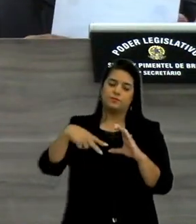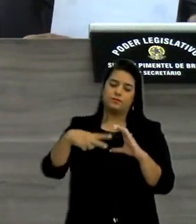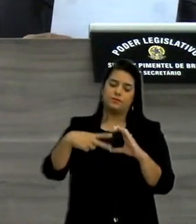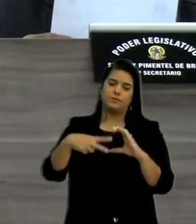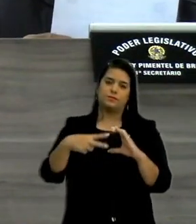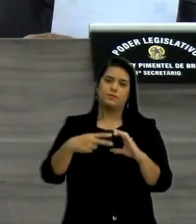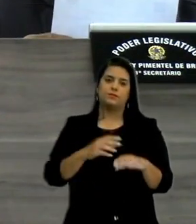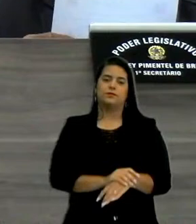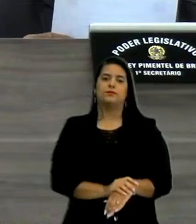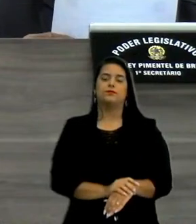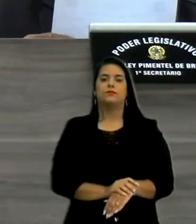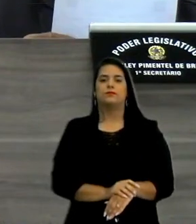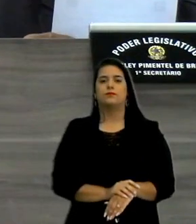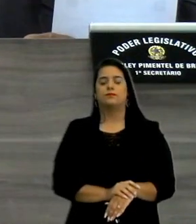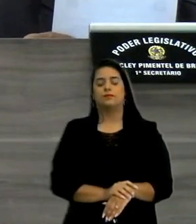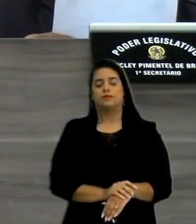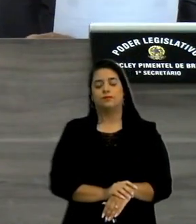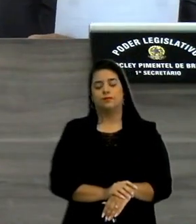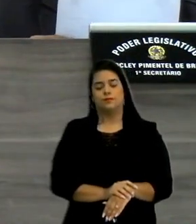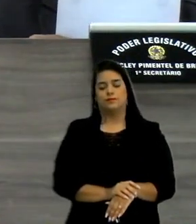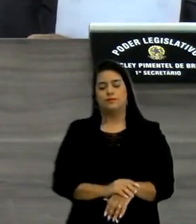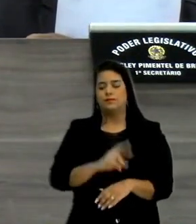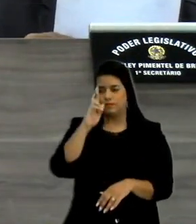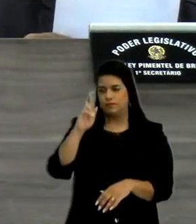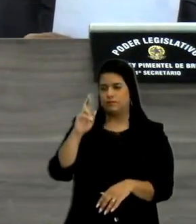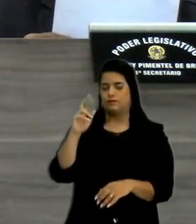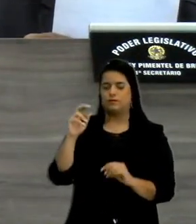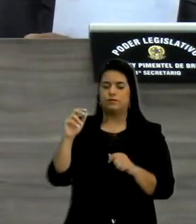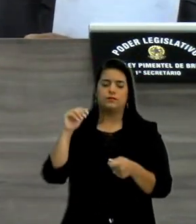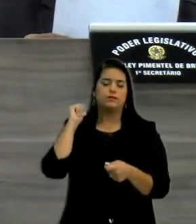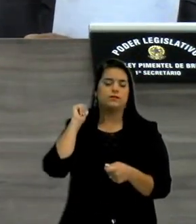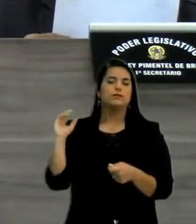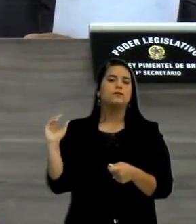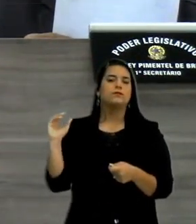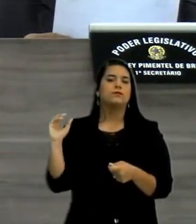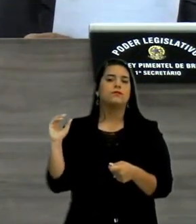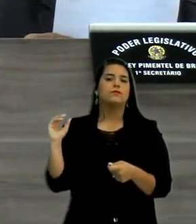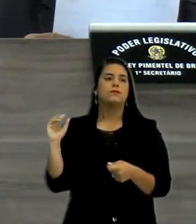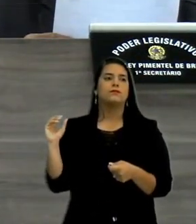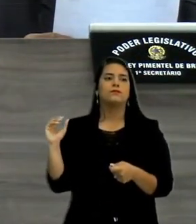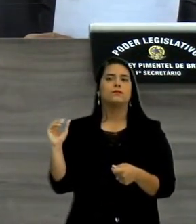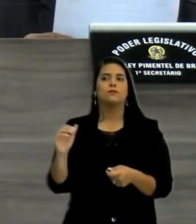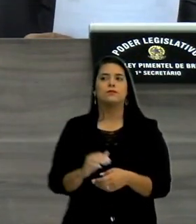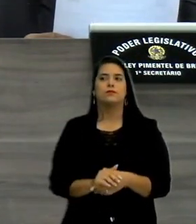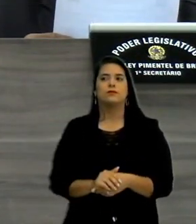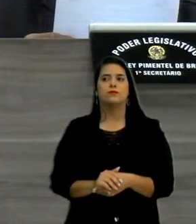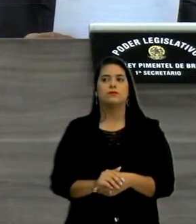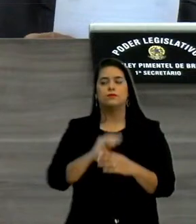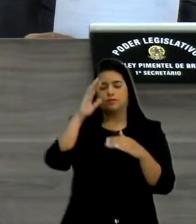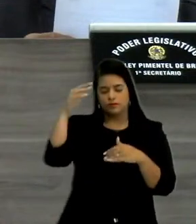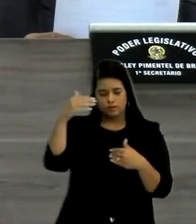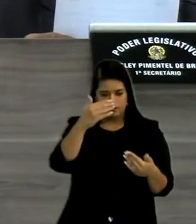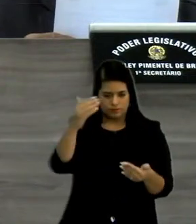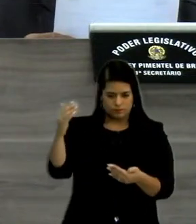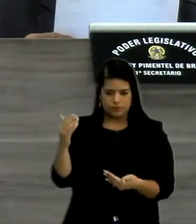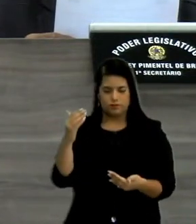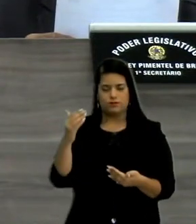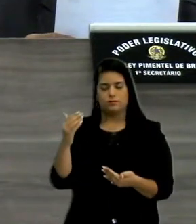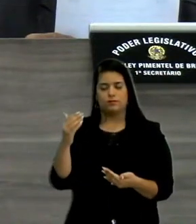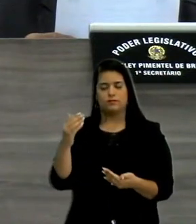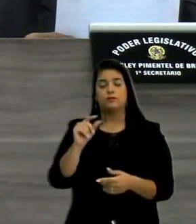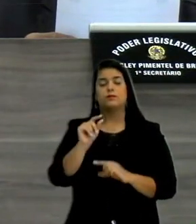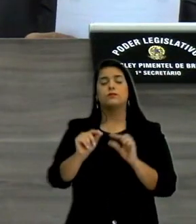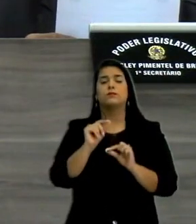Casa Irlando Galvão Cavalcante, senhor Avanildo Sebastião Cavalcante, através do presente nos dirigimos a Vossa Excelência,